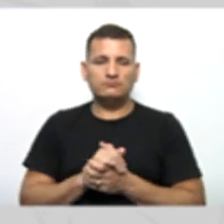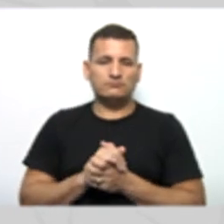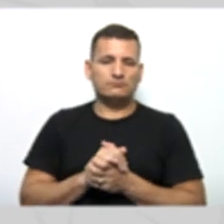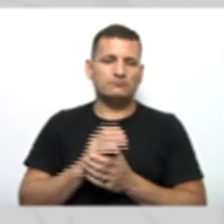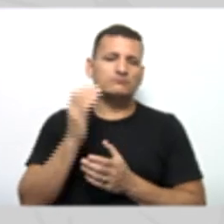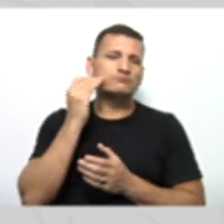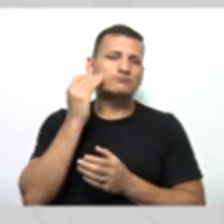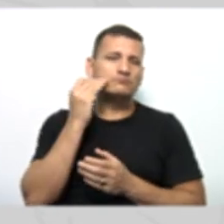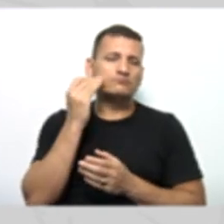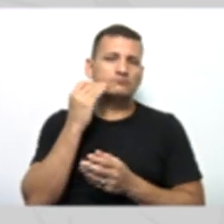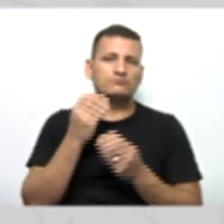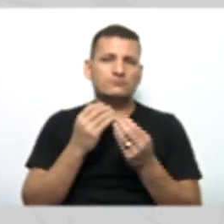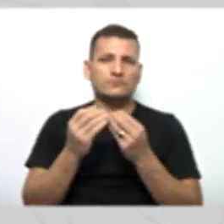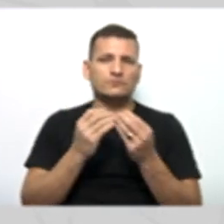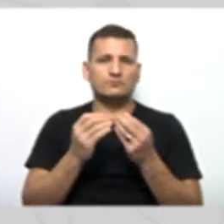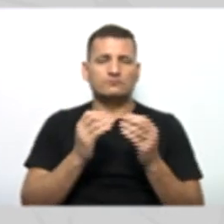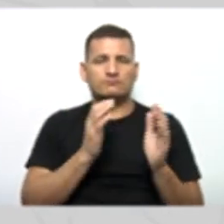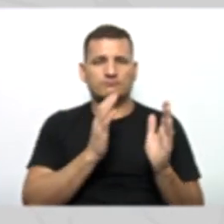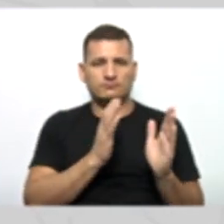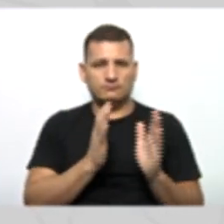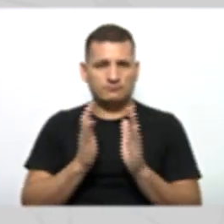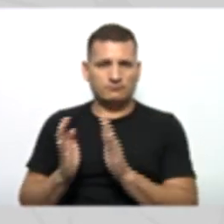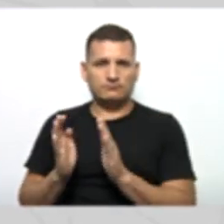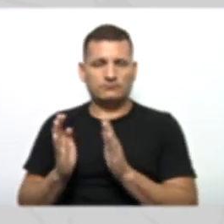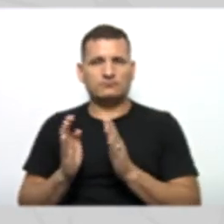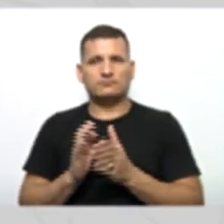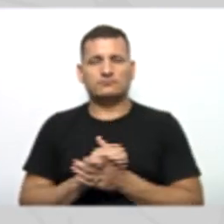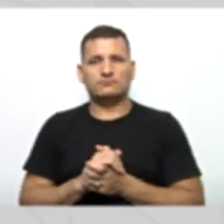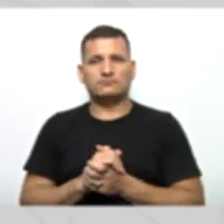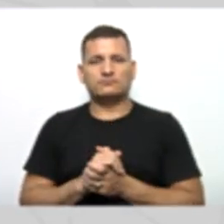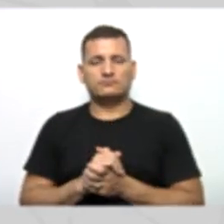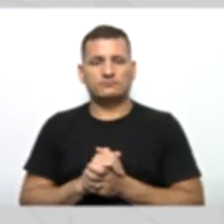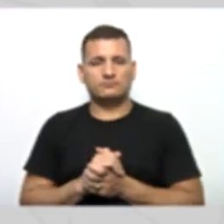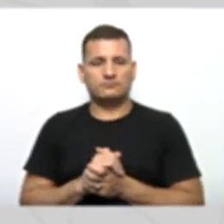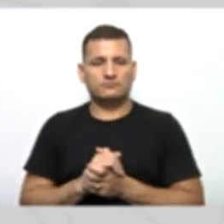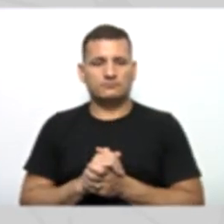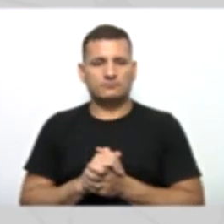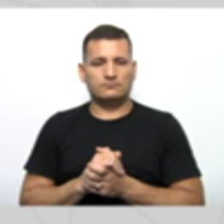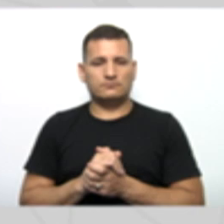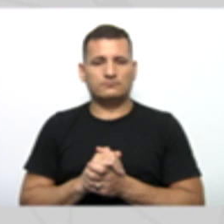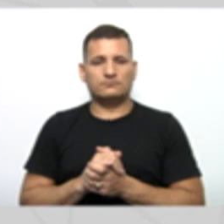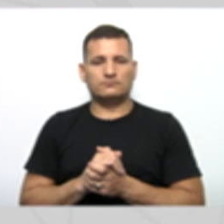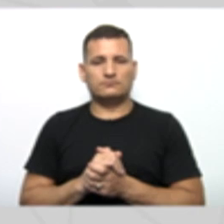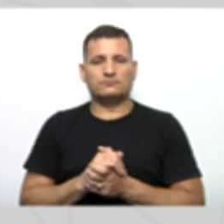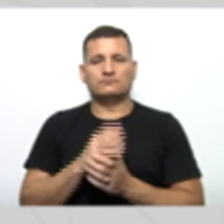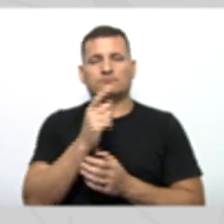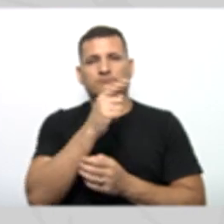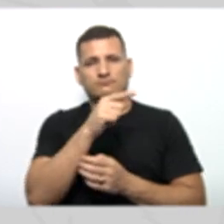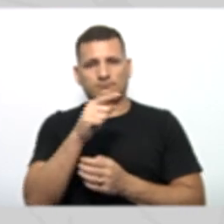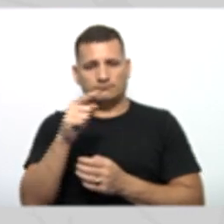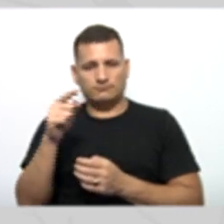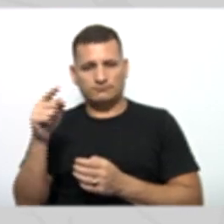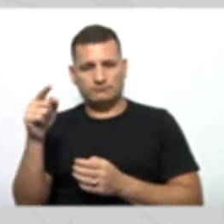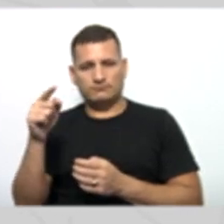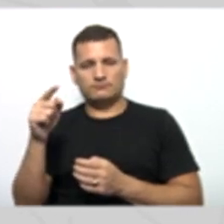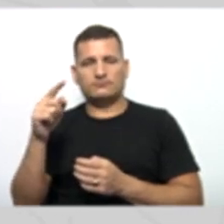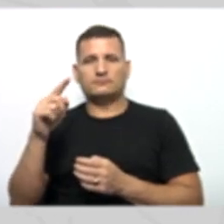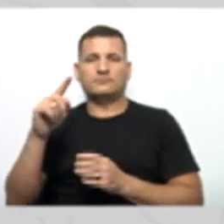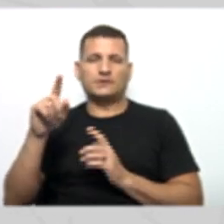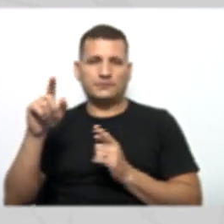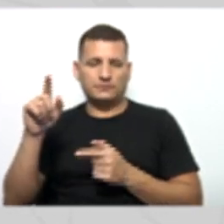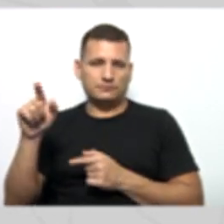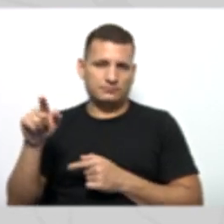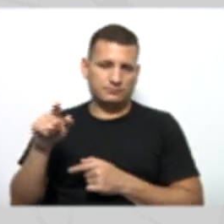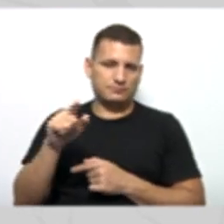a sequência desse processo, ó. Ela volta e aí sim, exemplificando aqui, ó, que